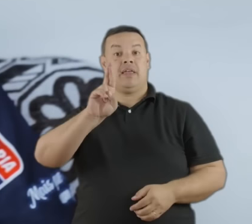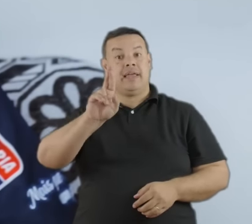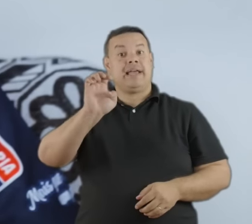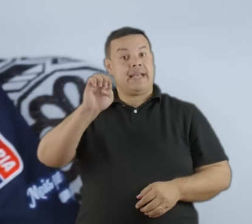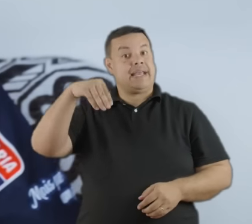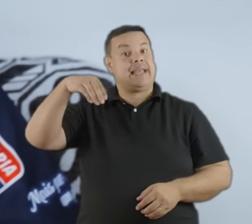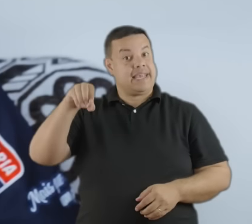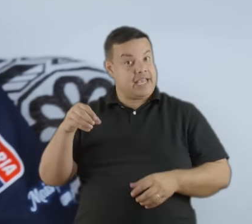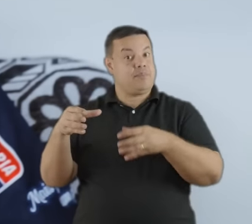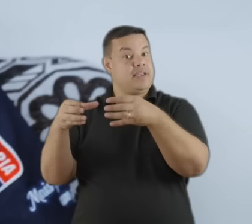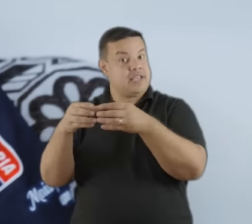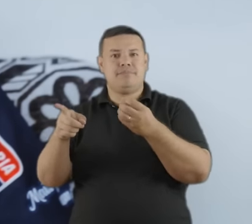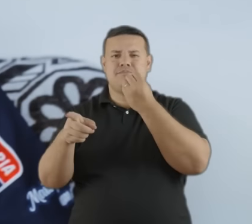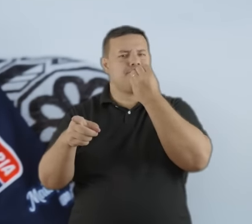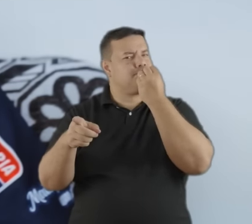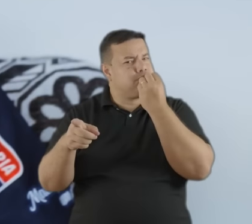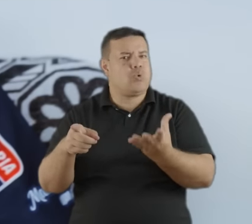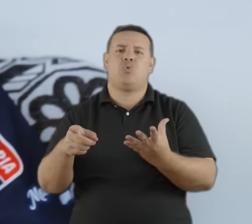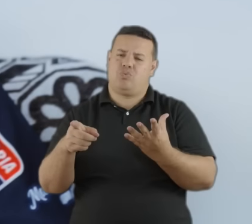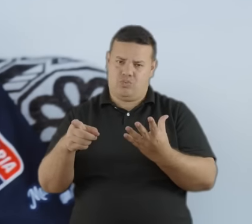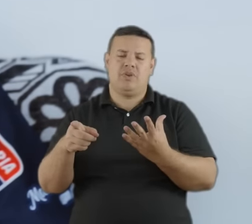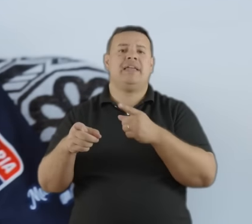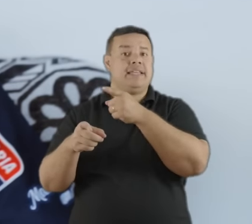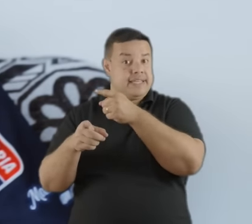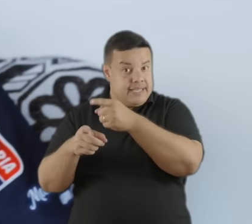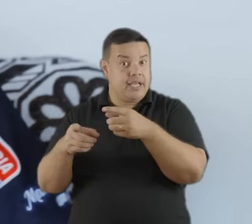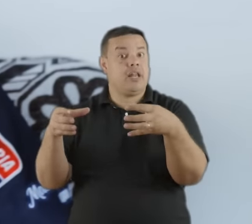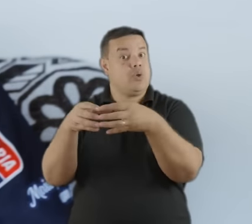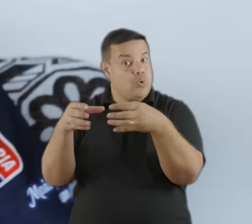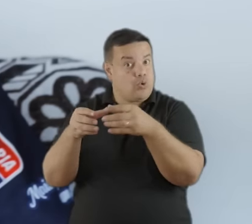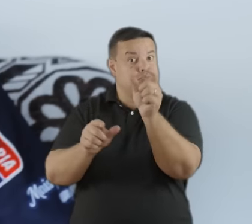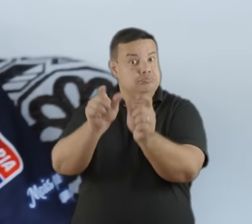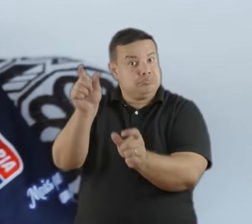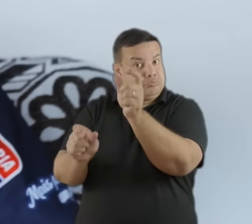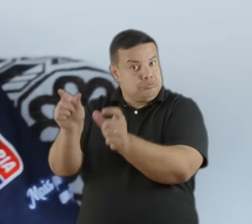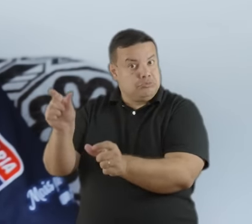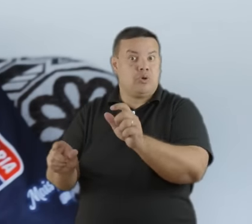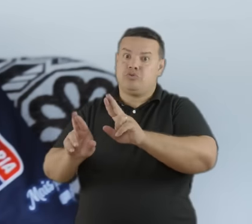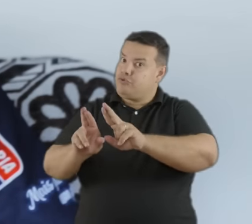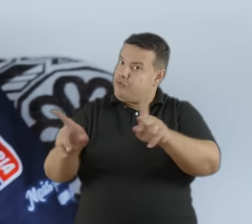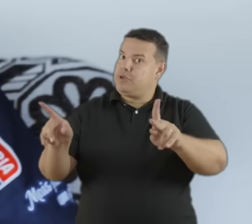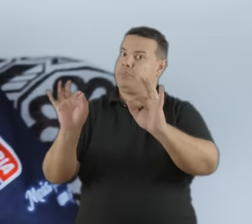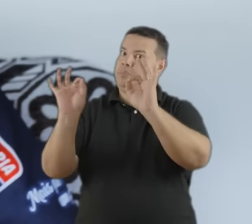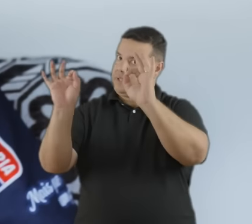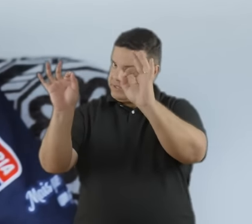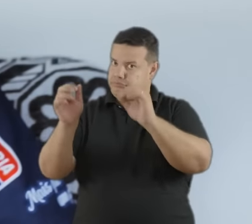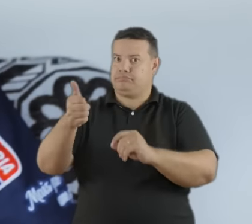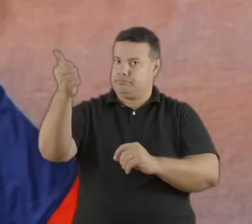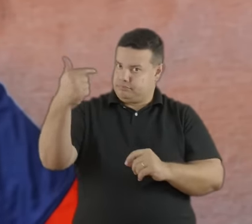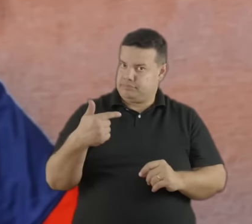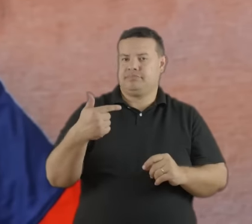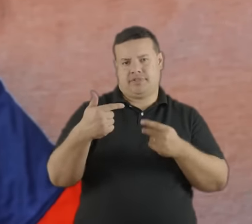Remo era um time muito bom. Era um time bom, era um time que tinha jogador diferenciado do nosso, nós temos que